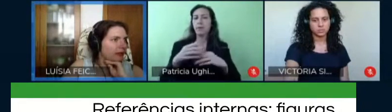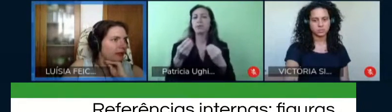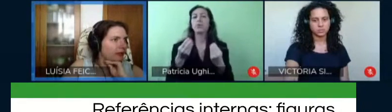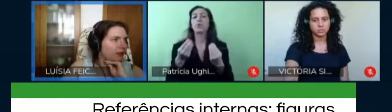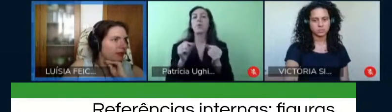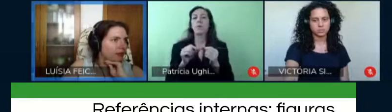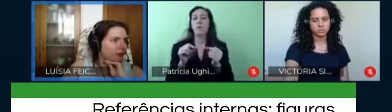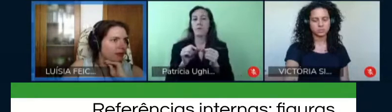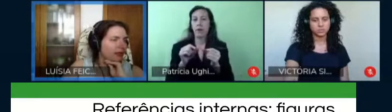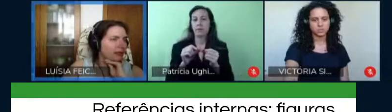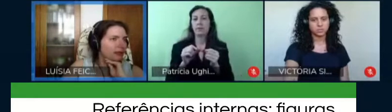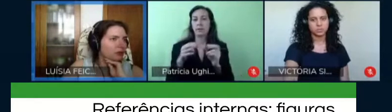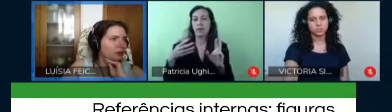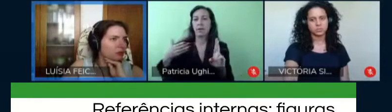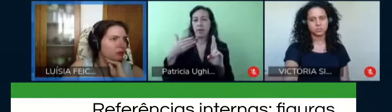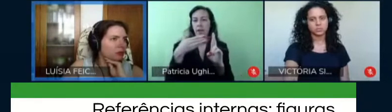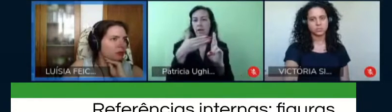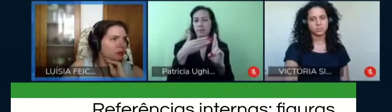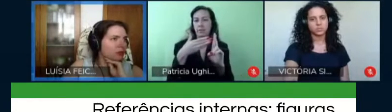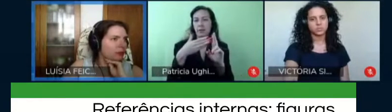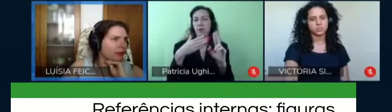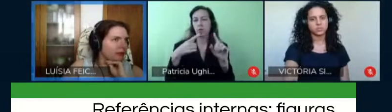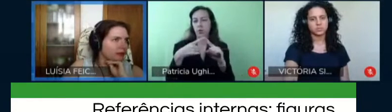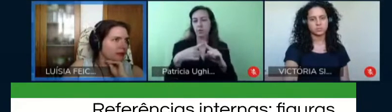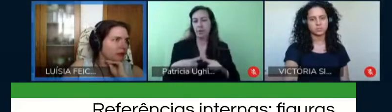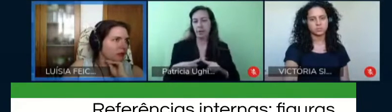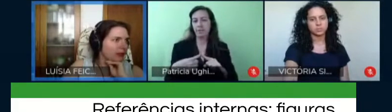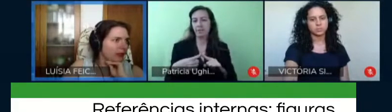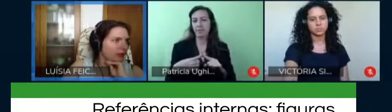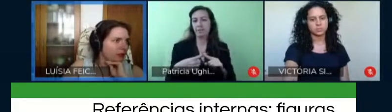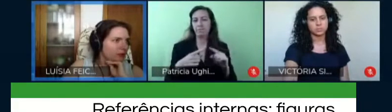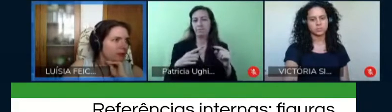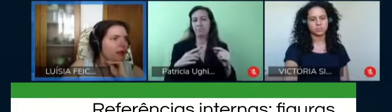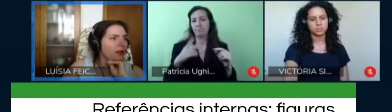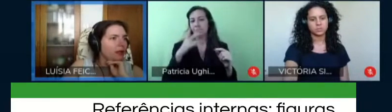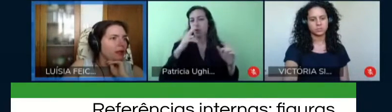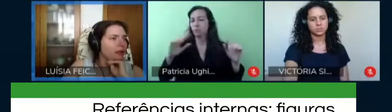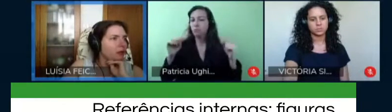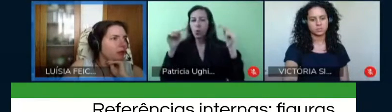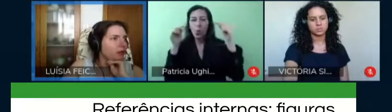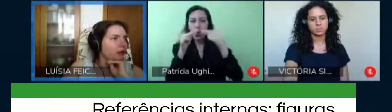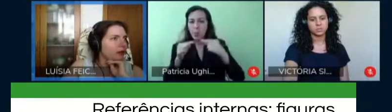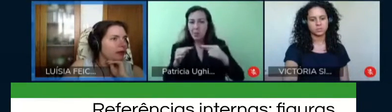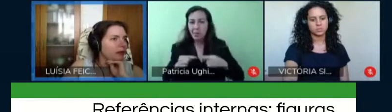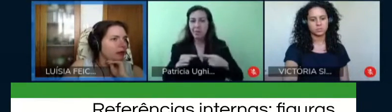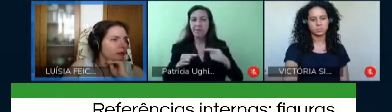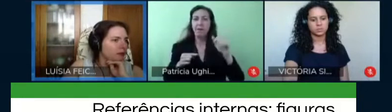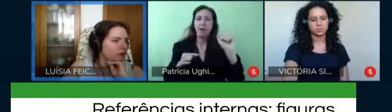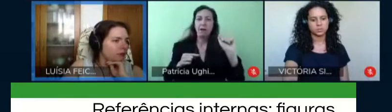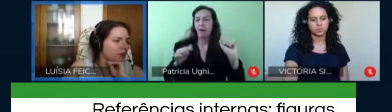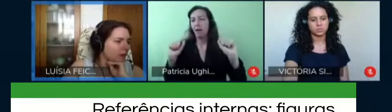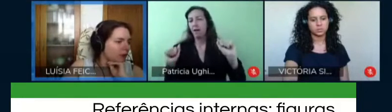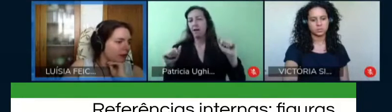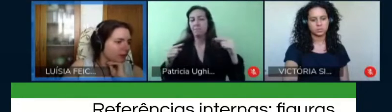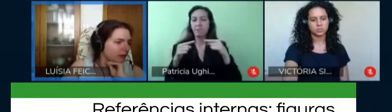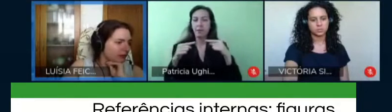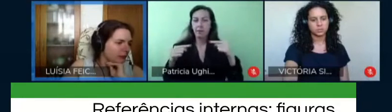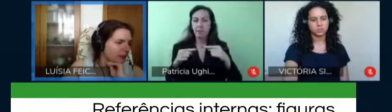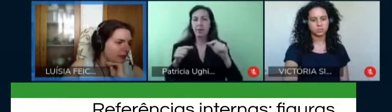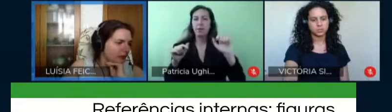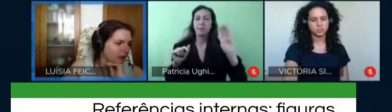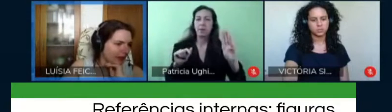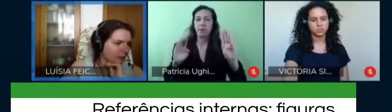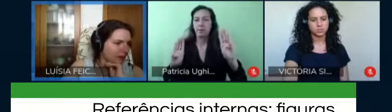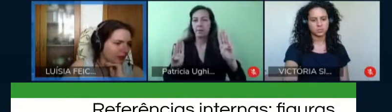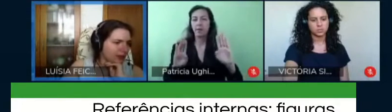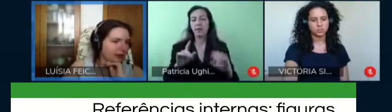gerar a referência cruzada dos apêndices e dos anexos. Então, mais uma coisa que vocês